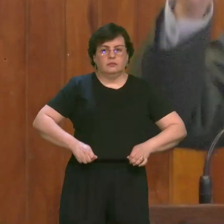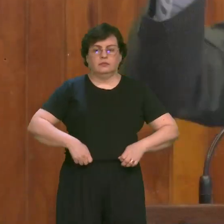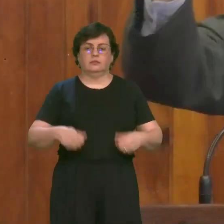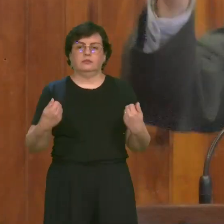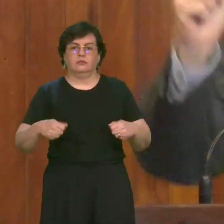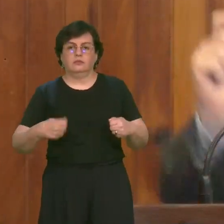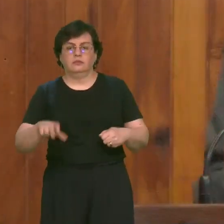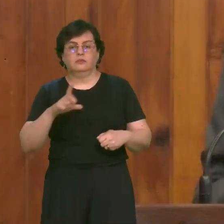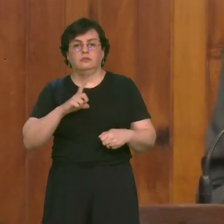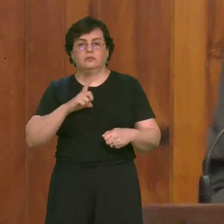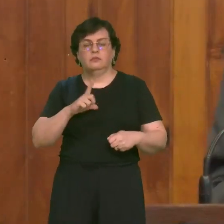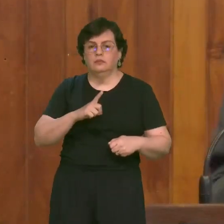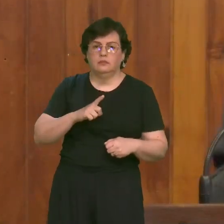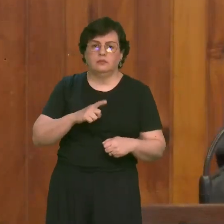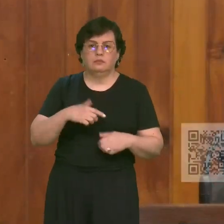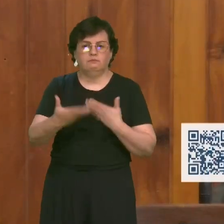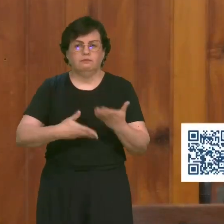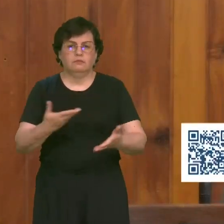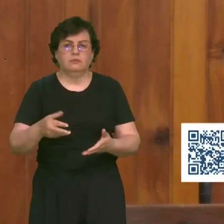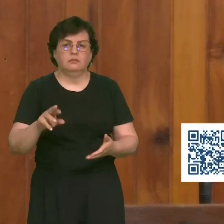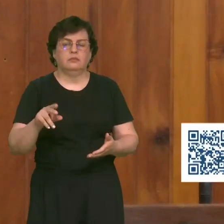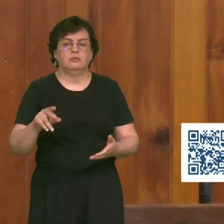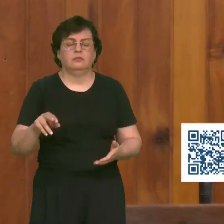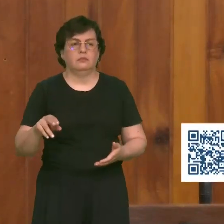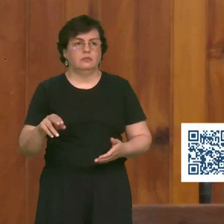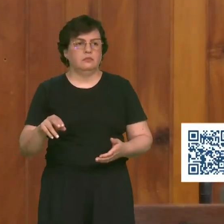aplicativo como serviço de de